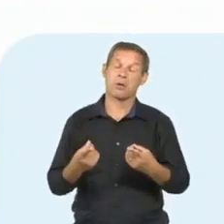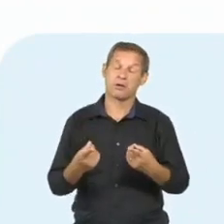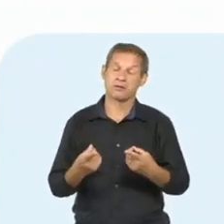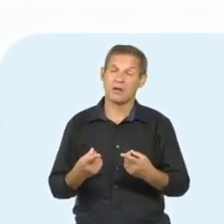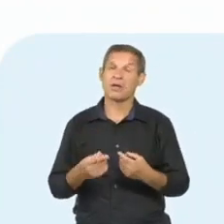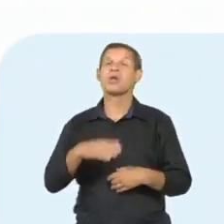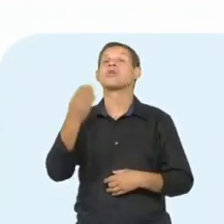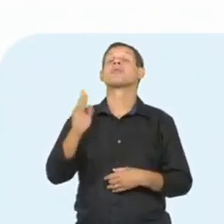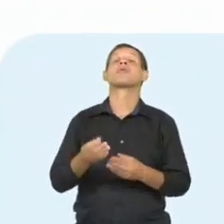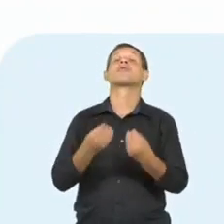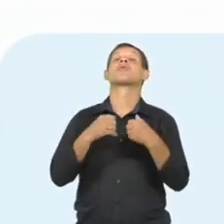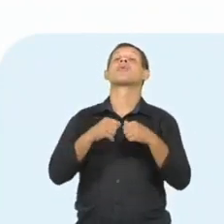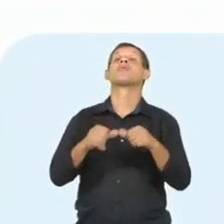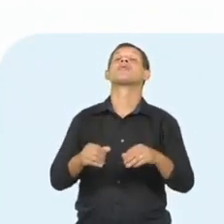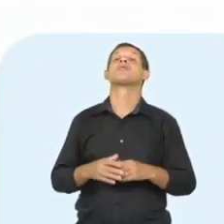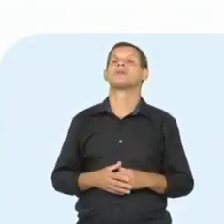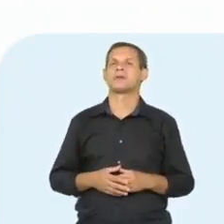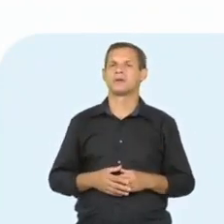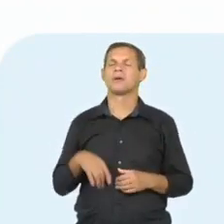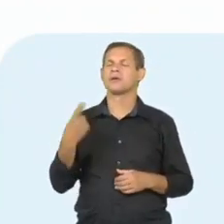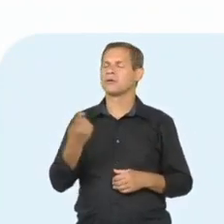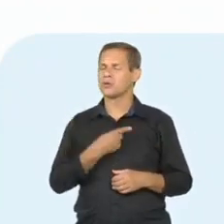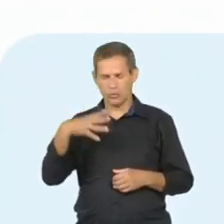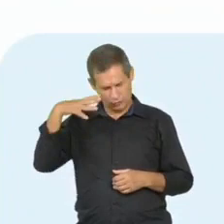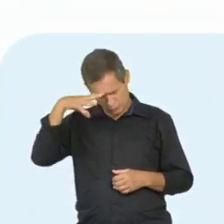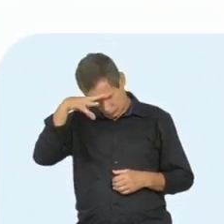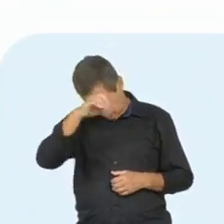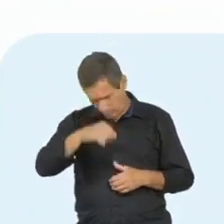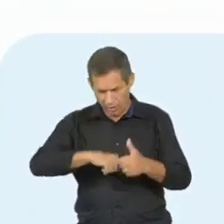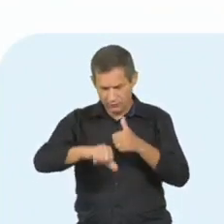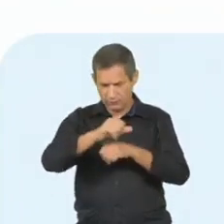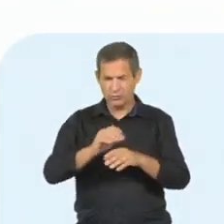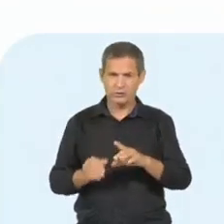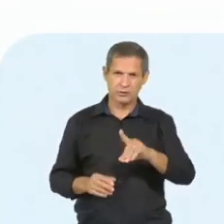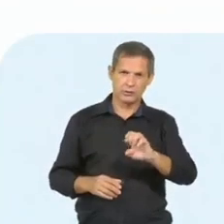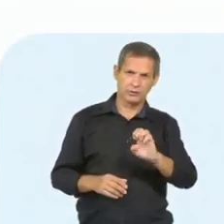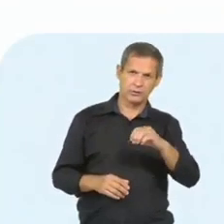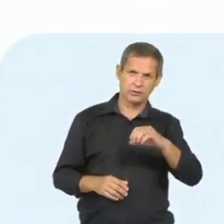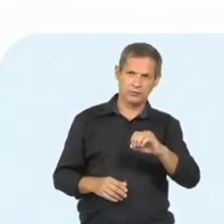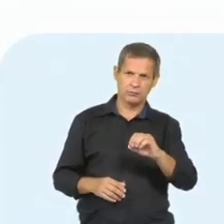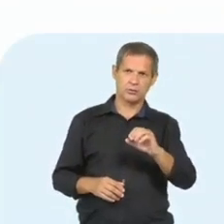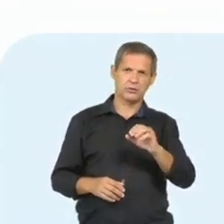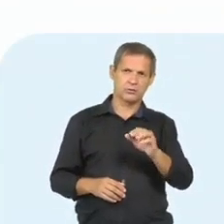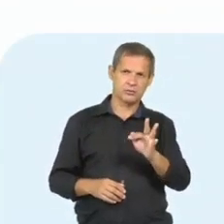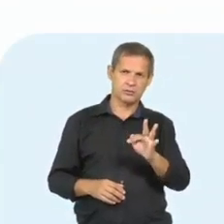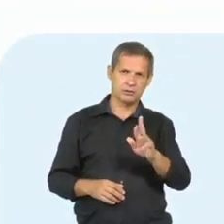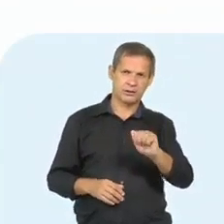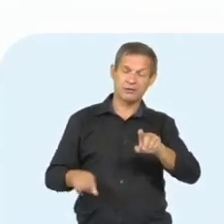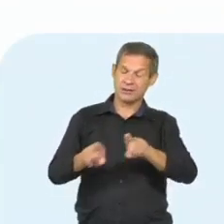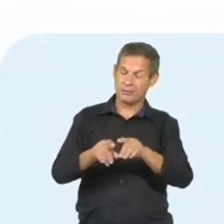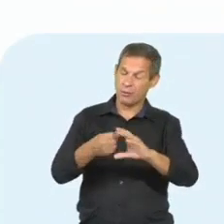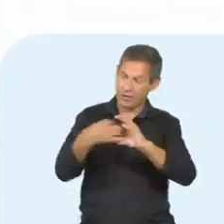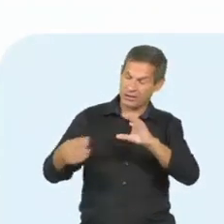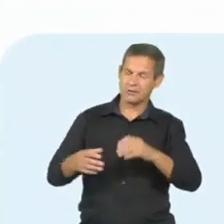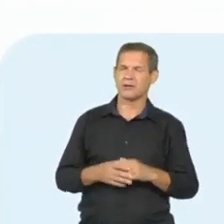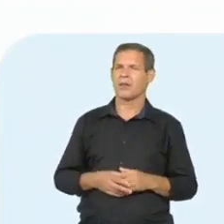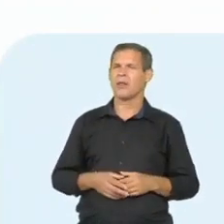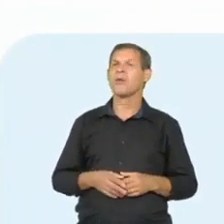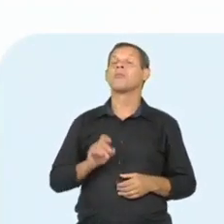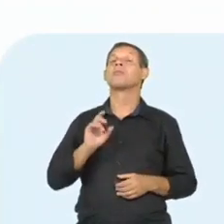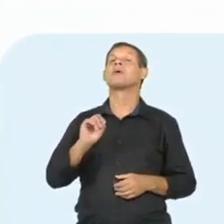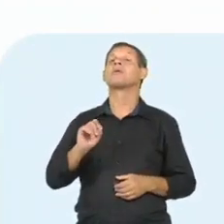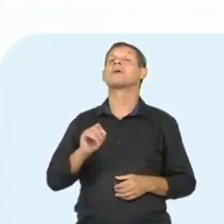aqui no Brasil? Como que nós podemos compreender essa transição demográfica? Ela é caracterizada pelo